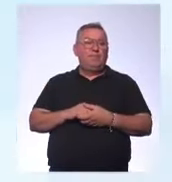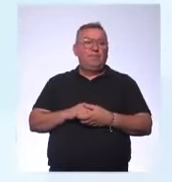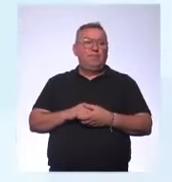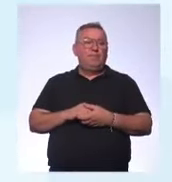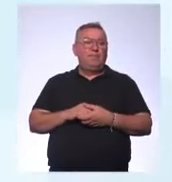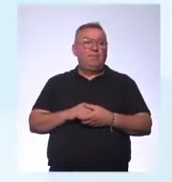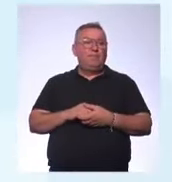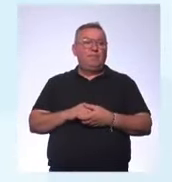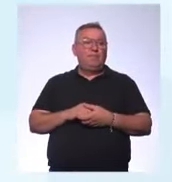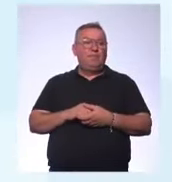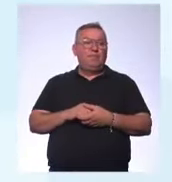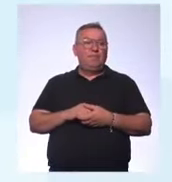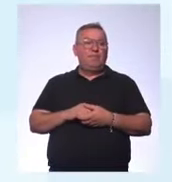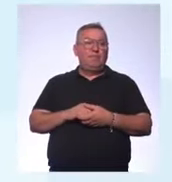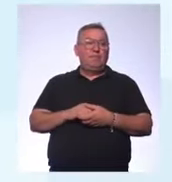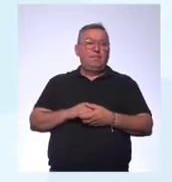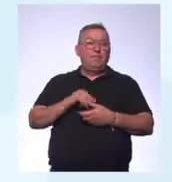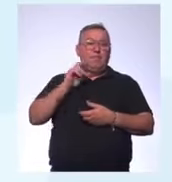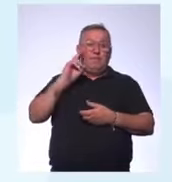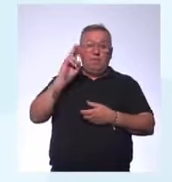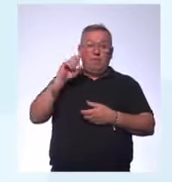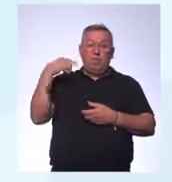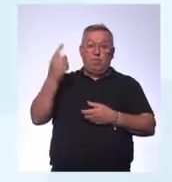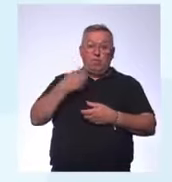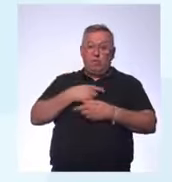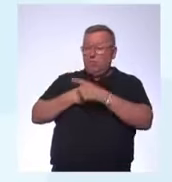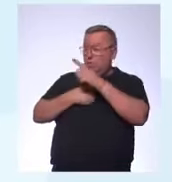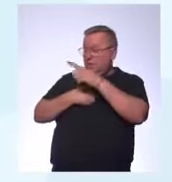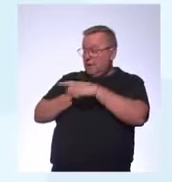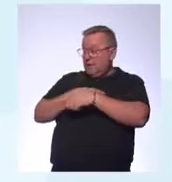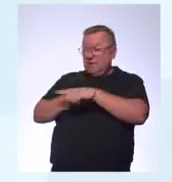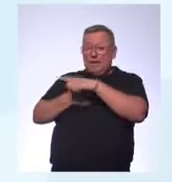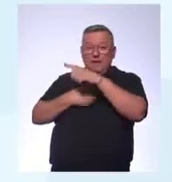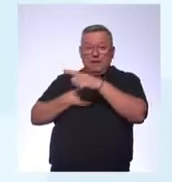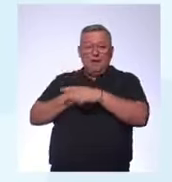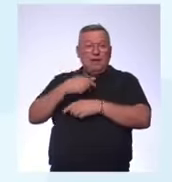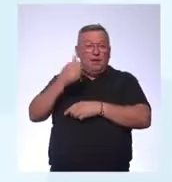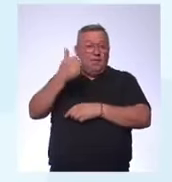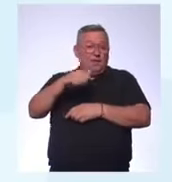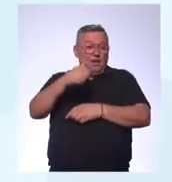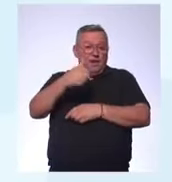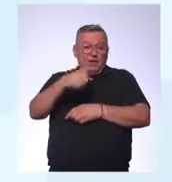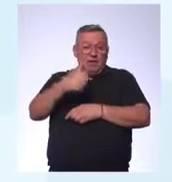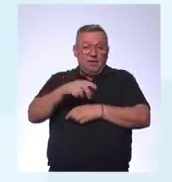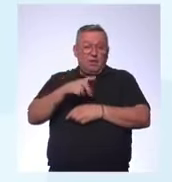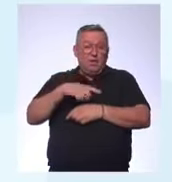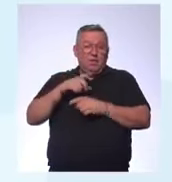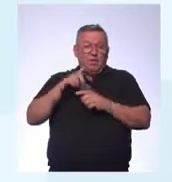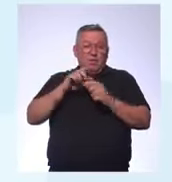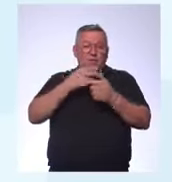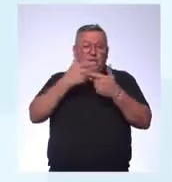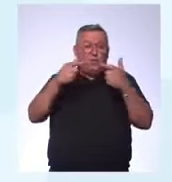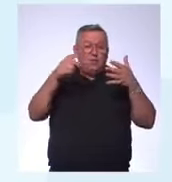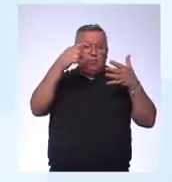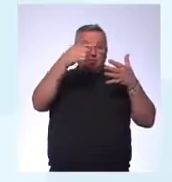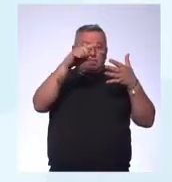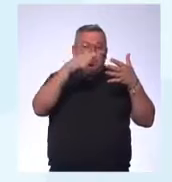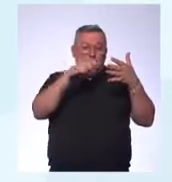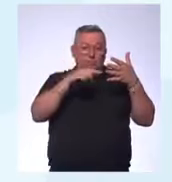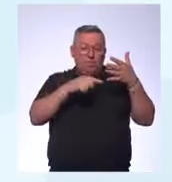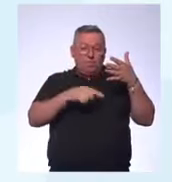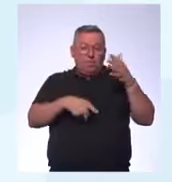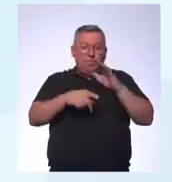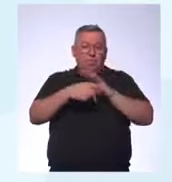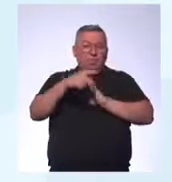favor. Então, como nós poderíamos... Gente, essa avaliação, esses critérios aqui, o